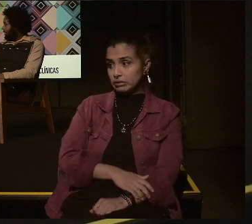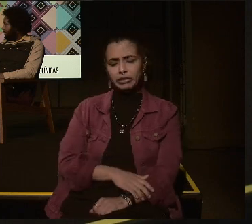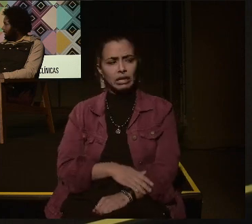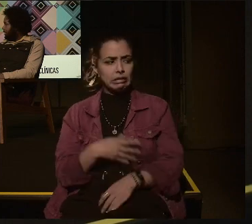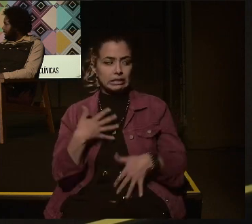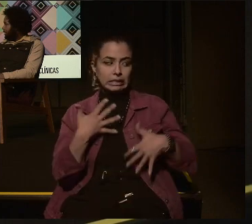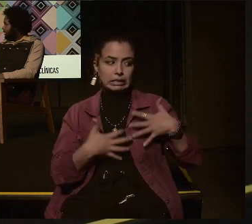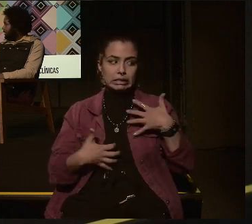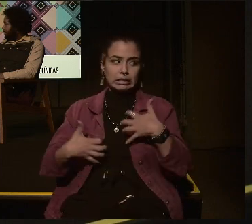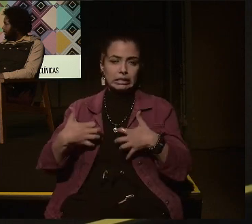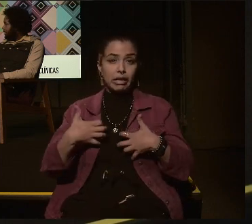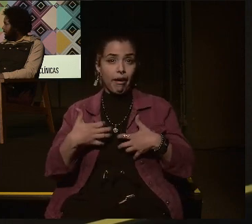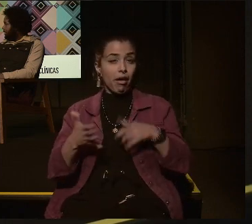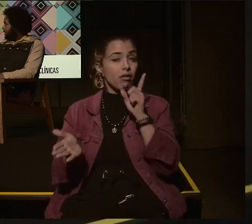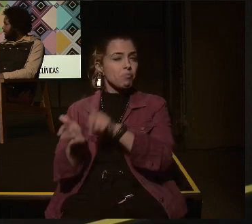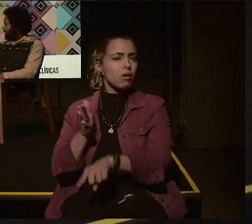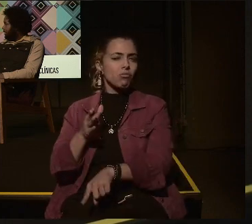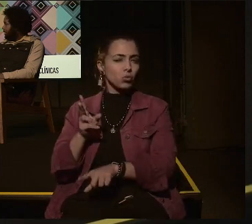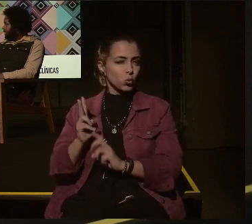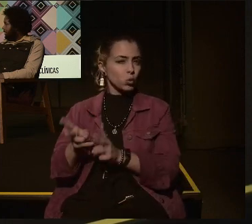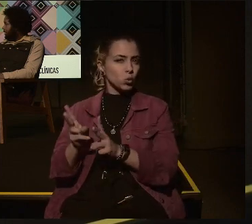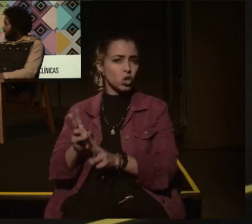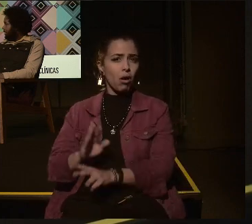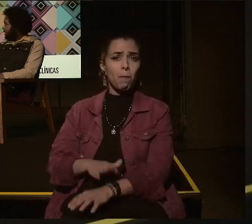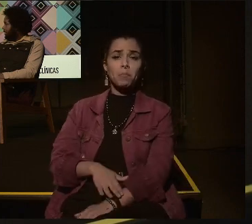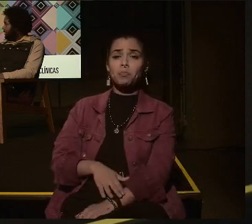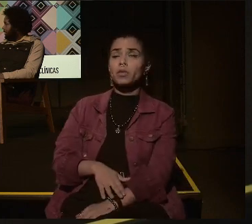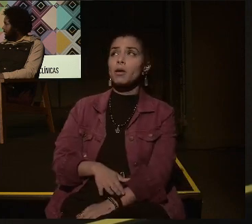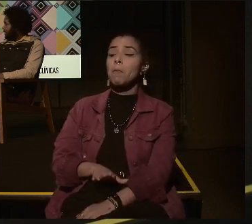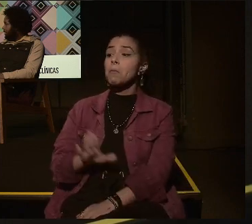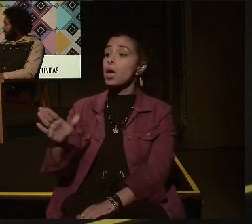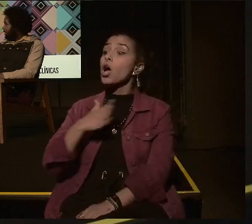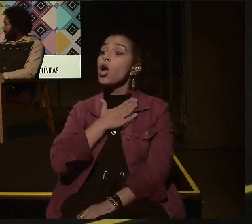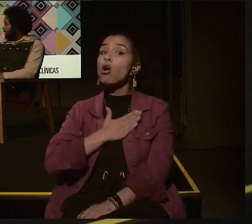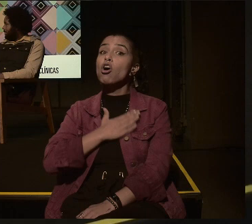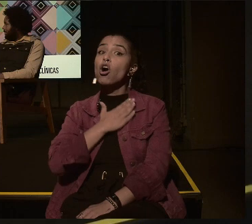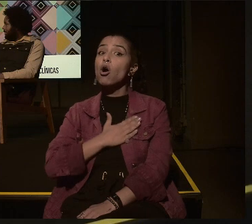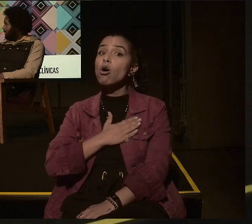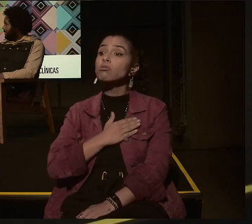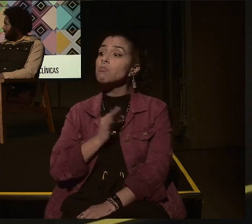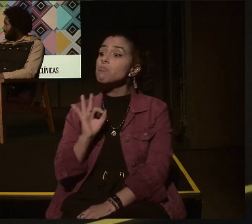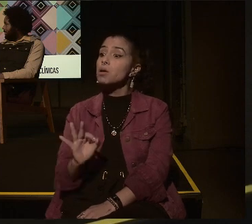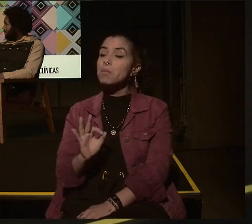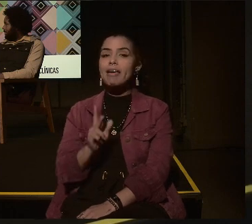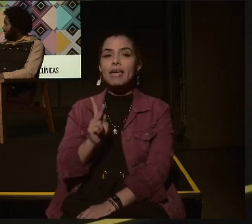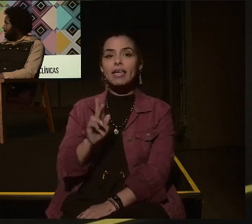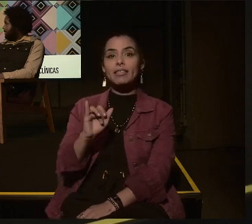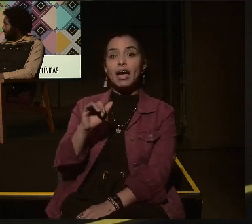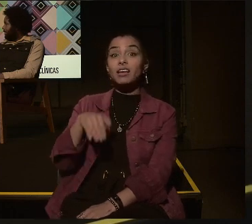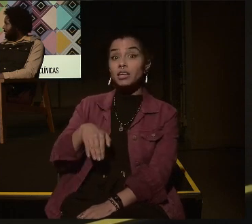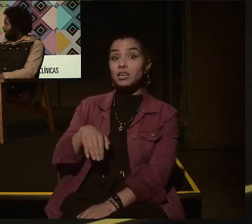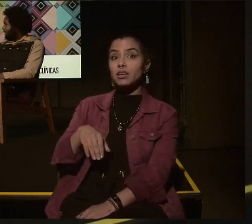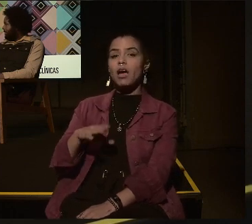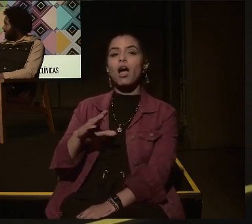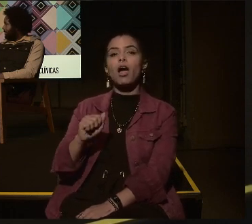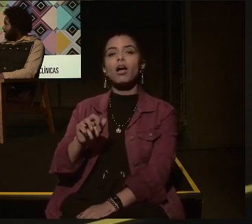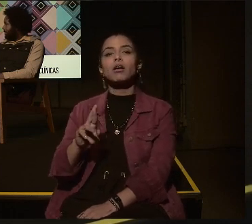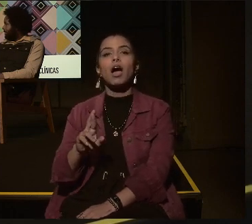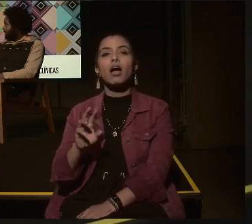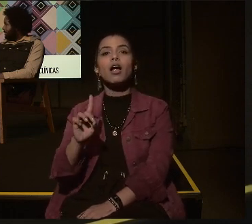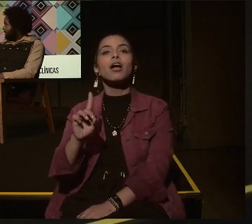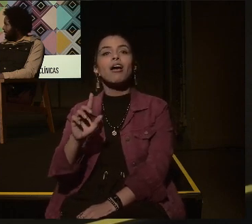fala assim, mas eu gosto mesmo é da Kim Kardashian. Aí ele fica... fica muito atrapalhado.